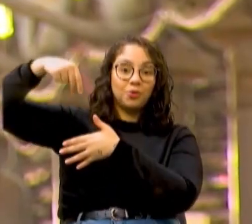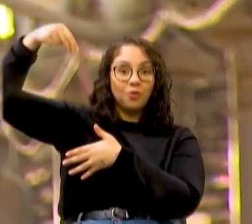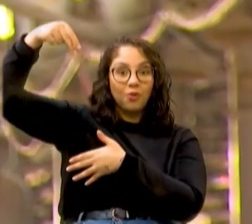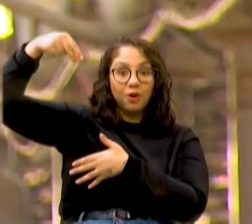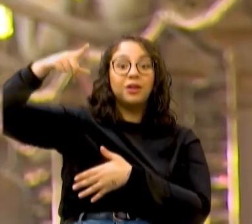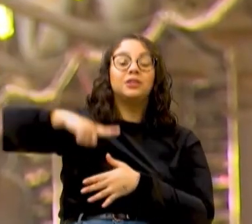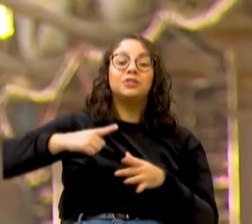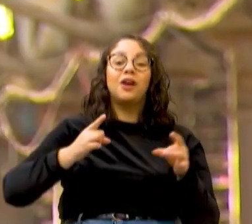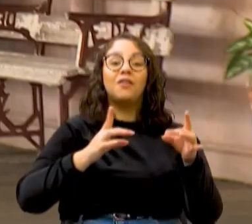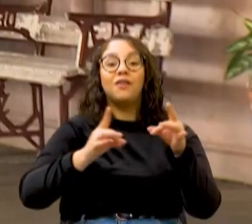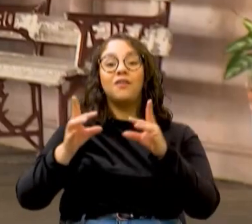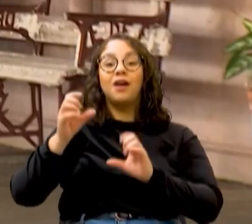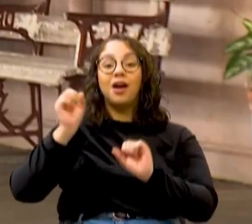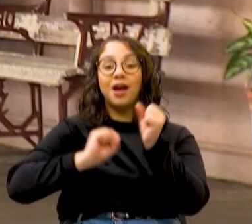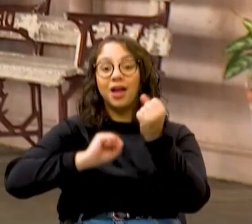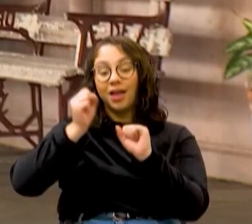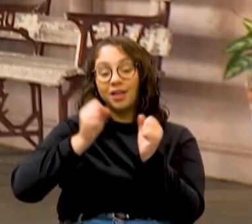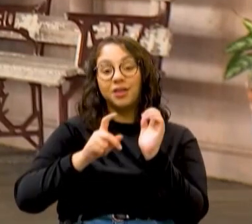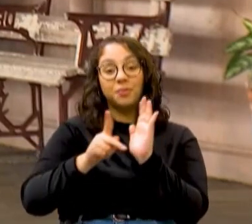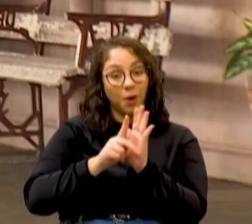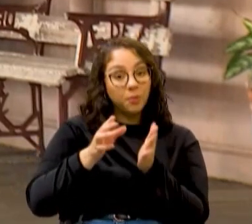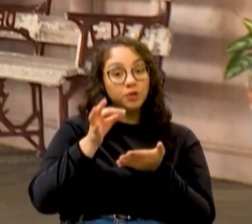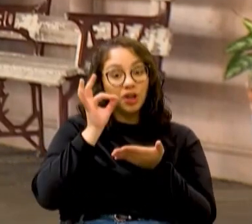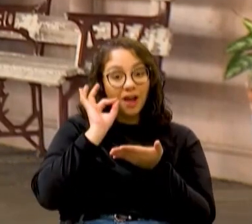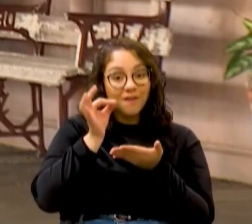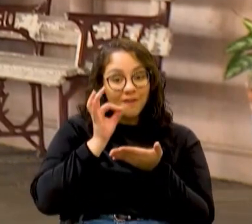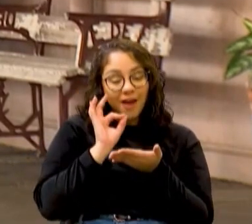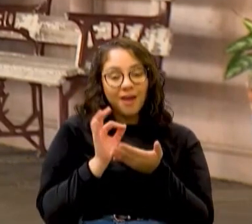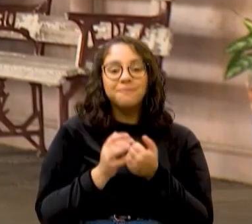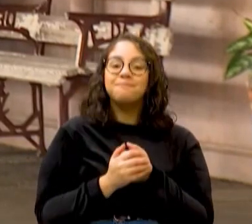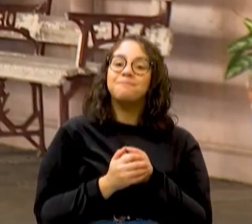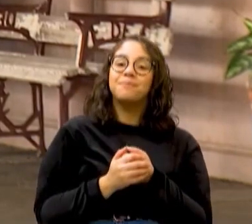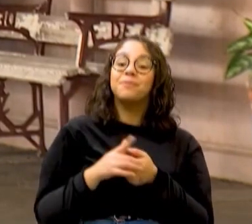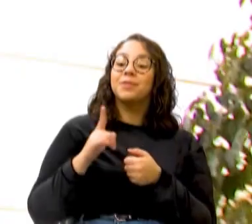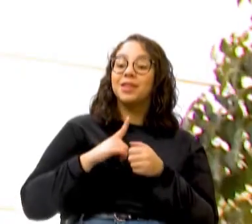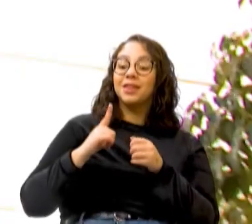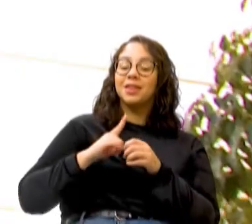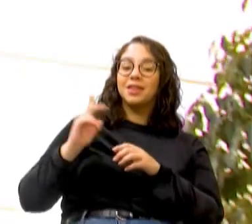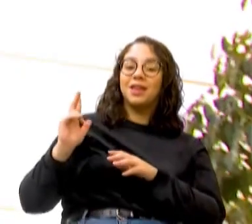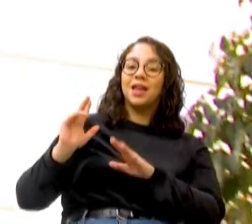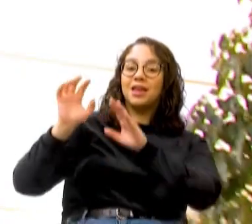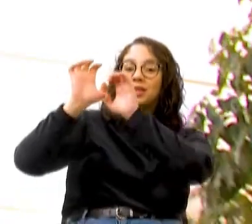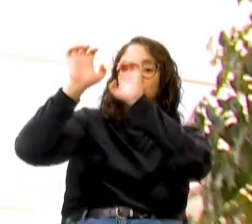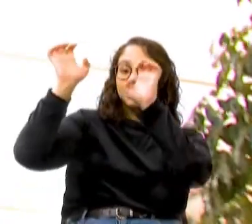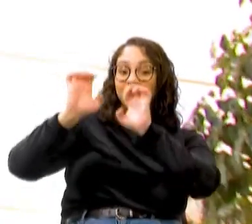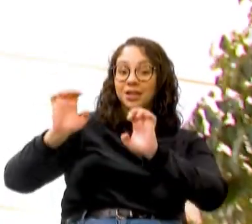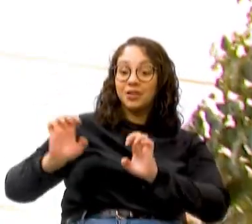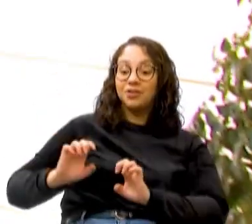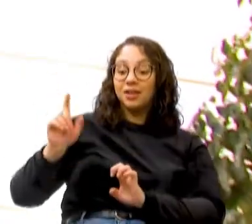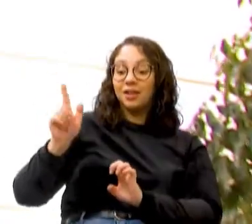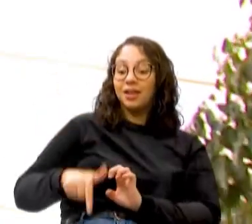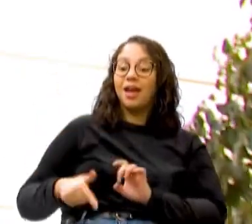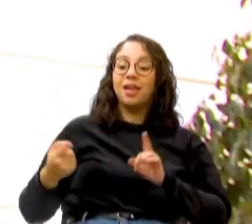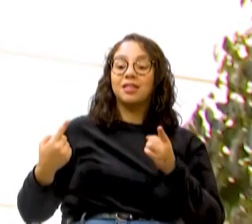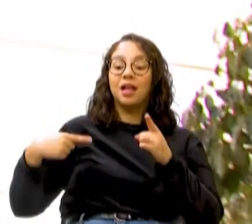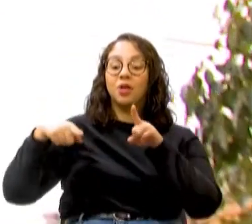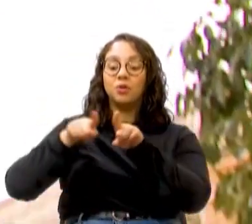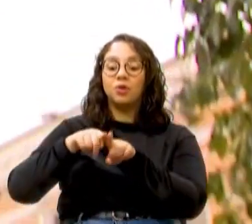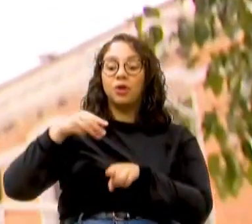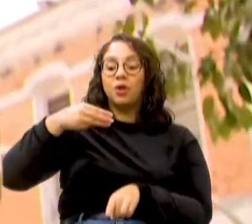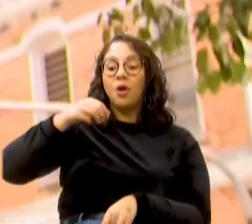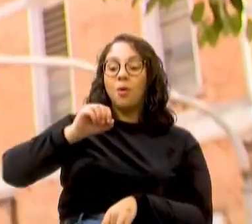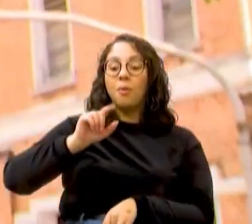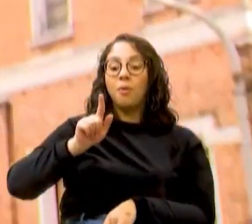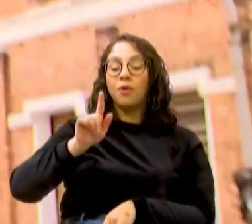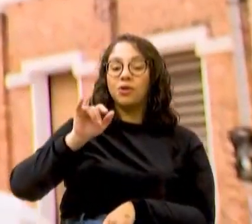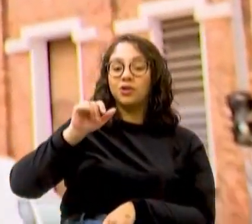na verdade vendia máquinas de beneficiamento do café e também o monumento em homenagem a companhia Mogiana de